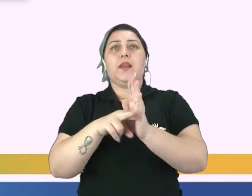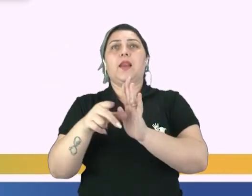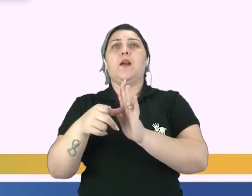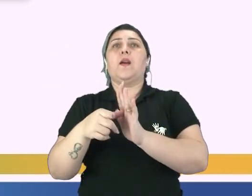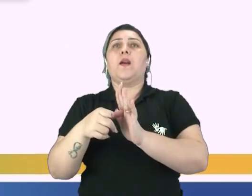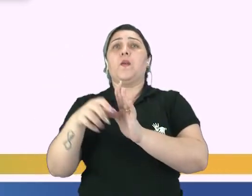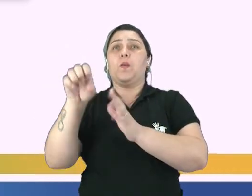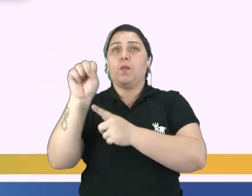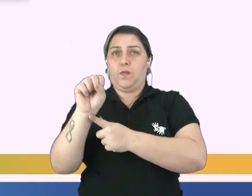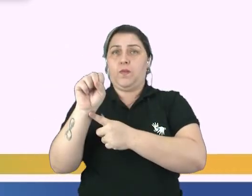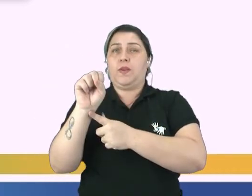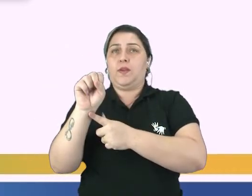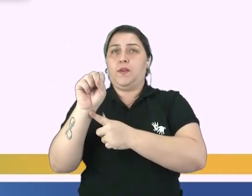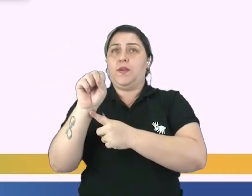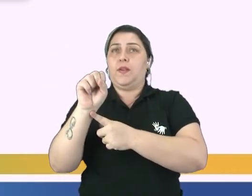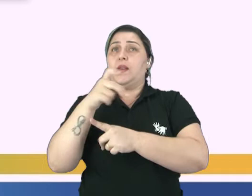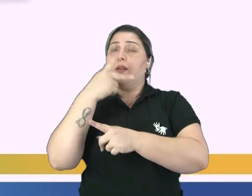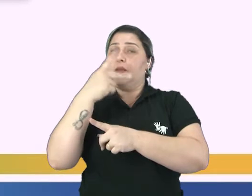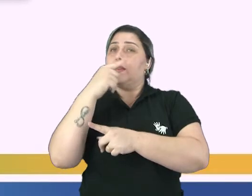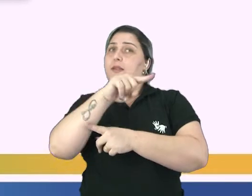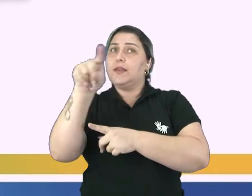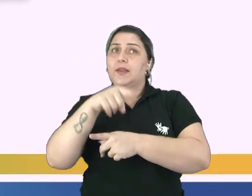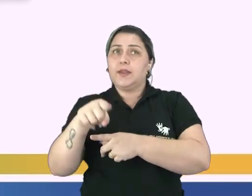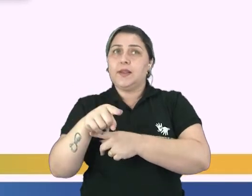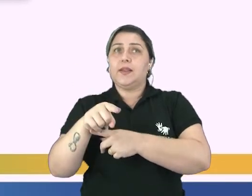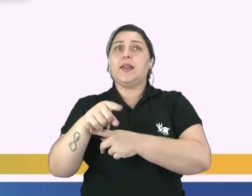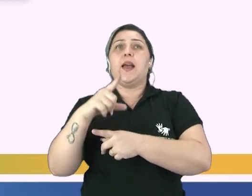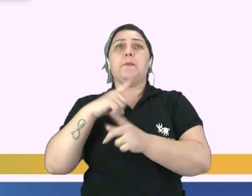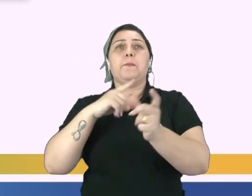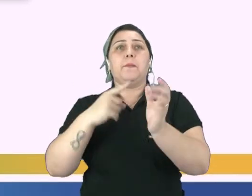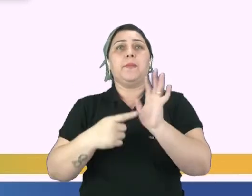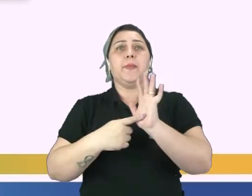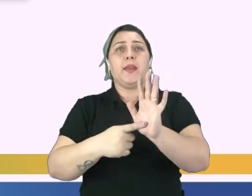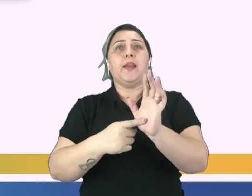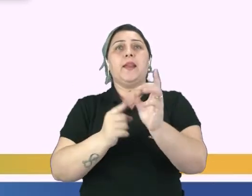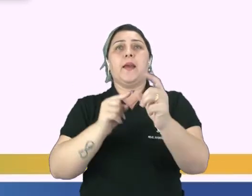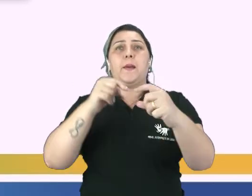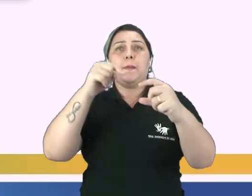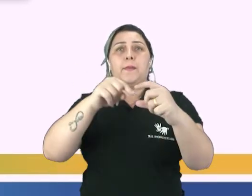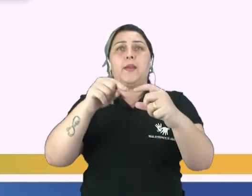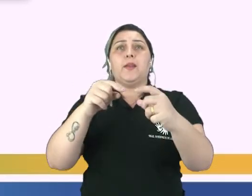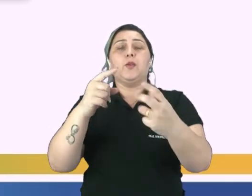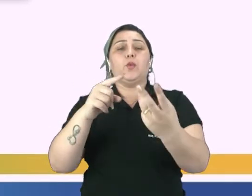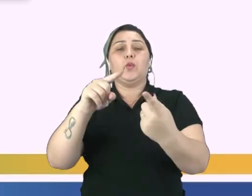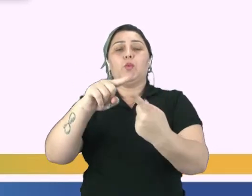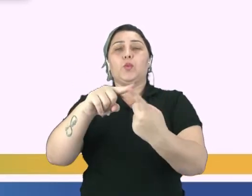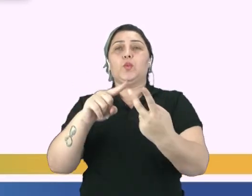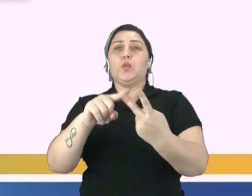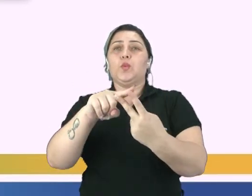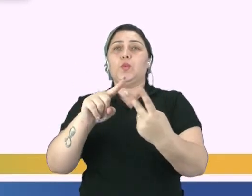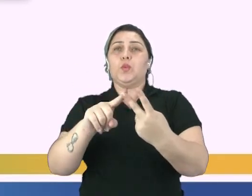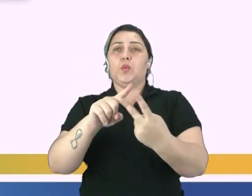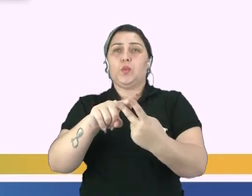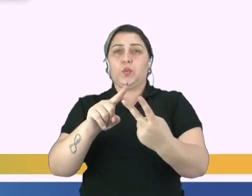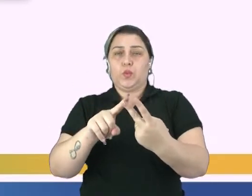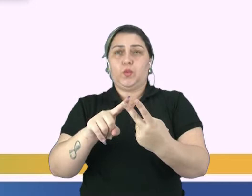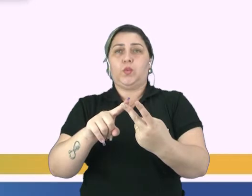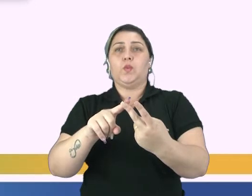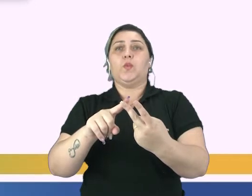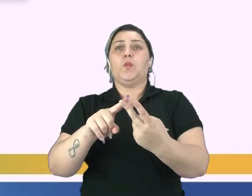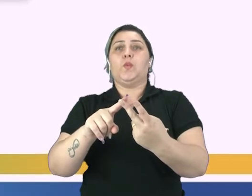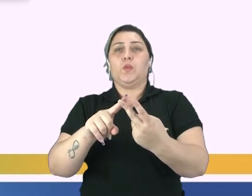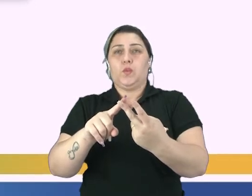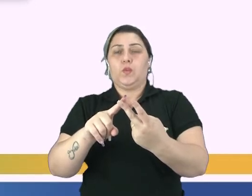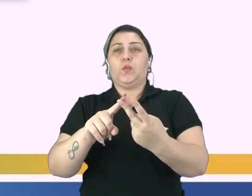O S assume a pronúncia de Z quando aparece no meio das palavras entre duas vogais. Casa,